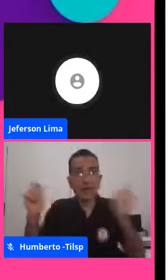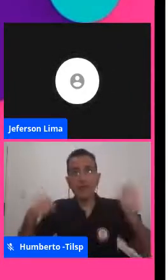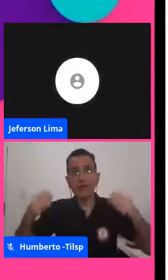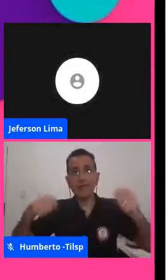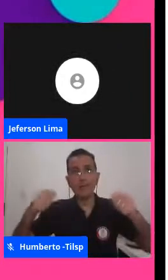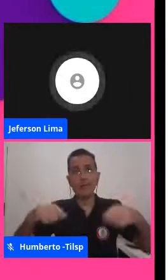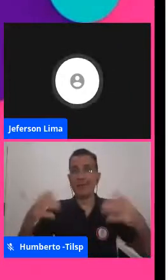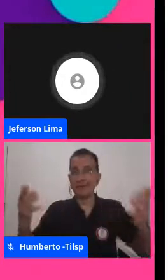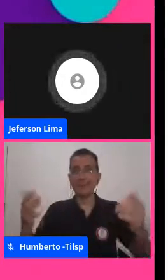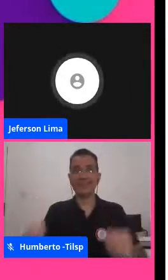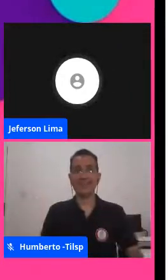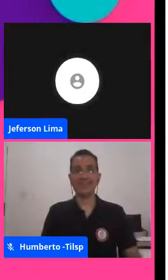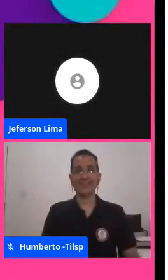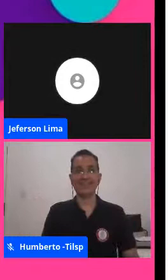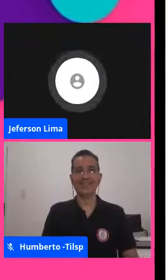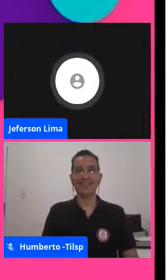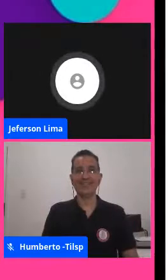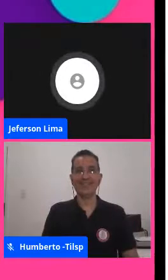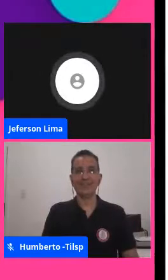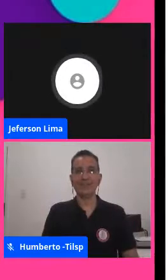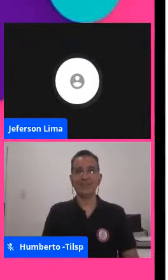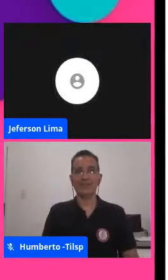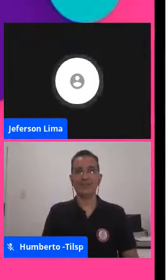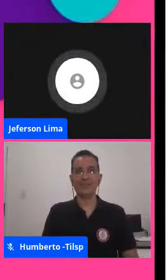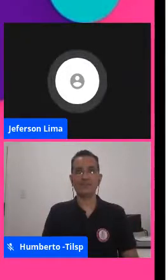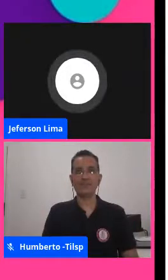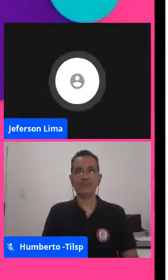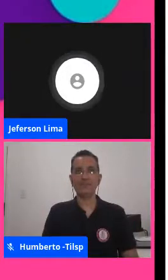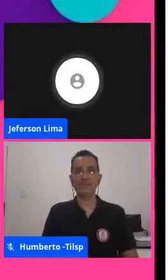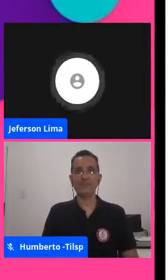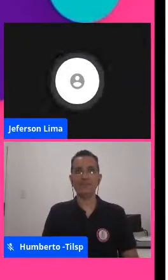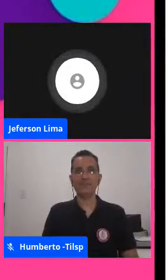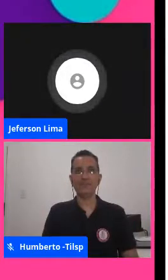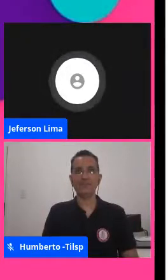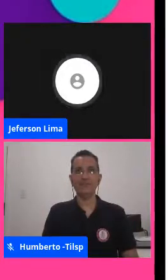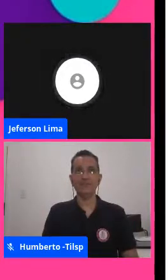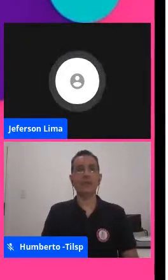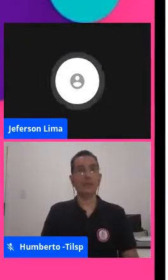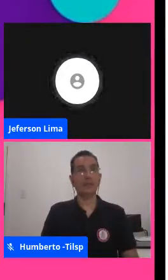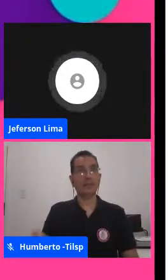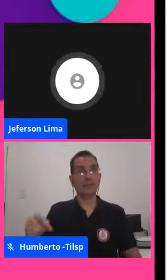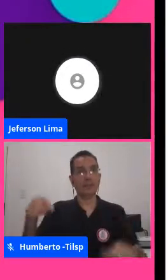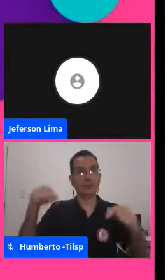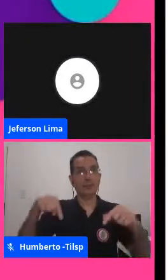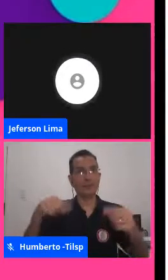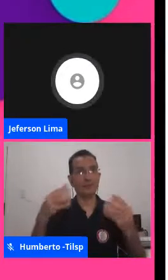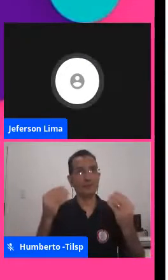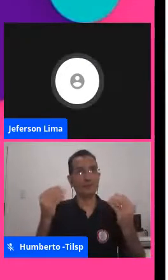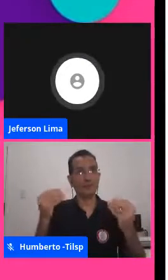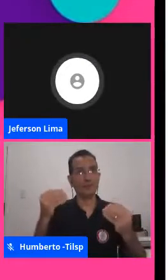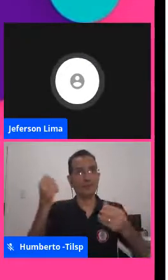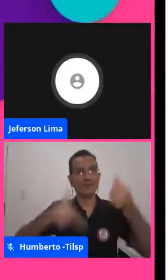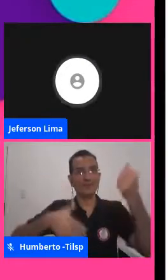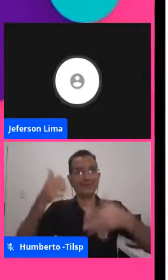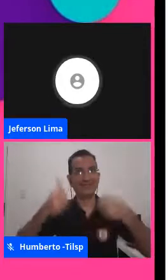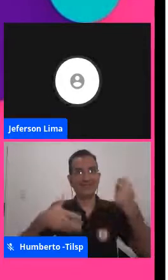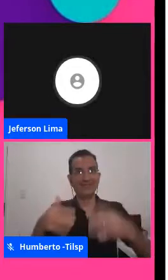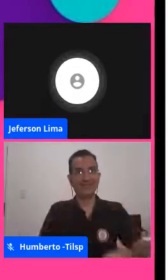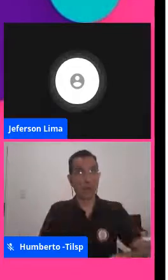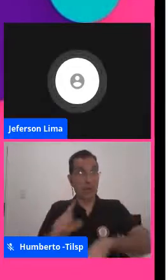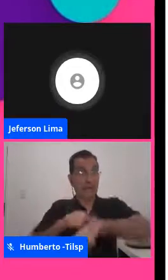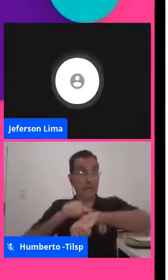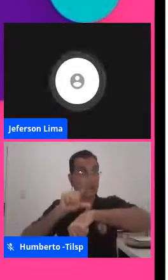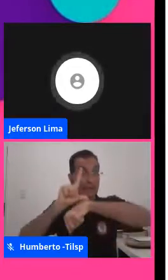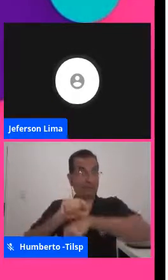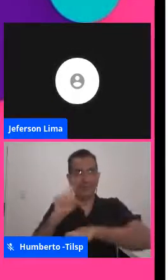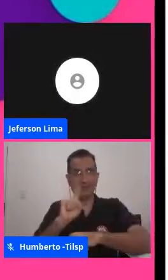limite. Tranquilinho? Acho que a gente tem muita coisa para falar, então a gente não vamos perder muito tempo e vamos